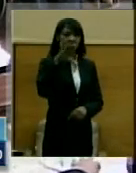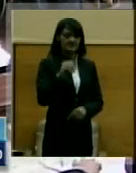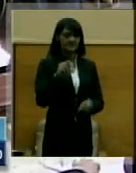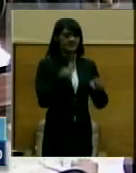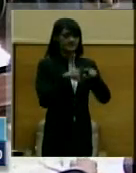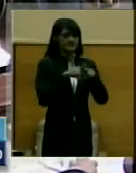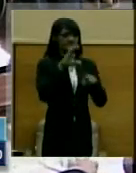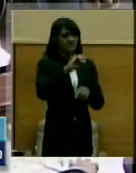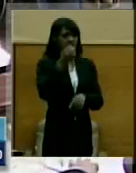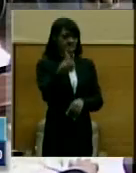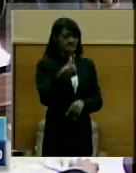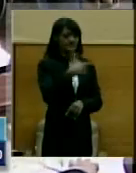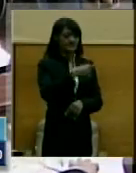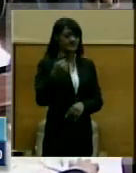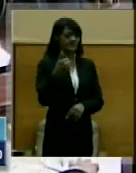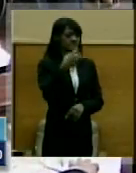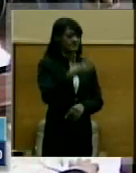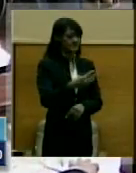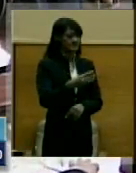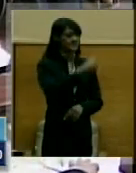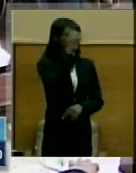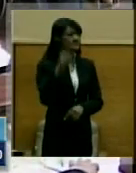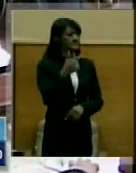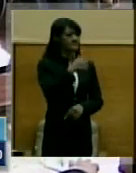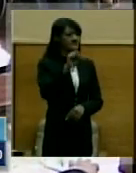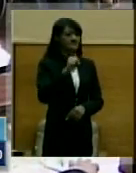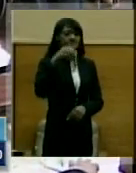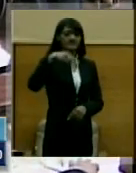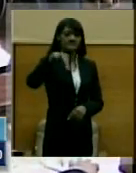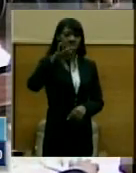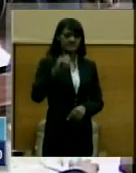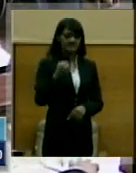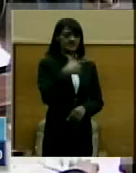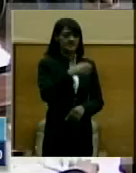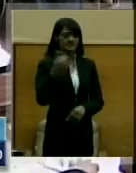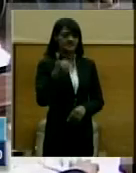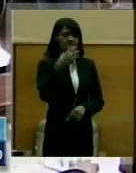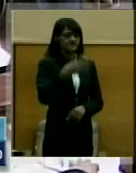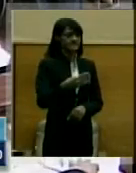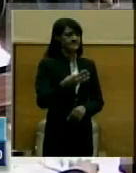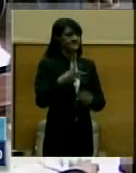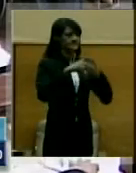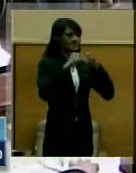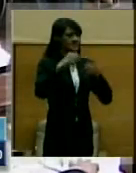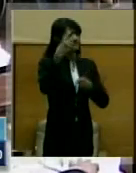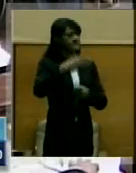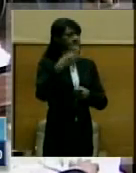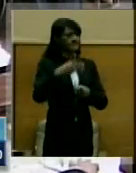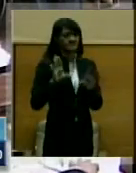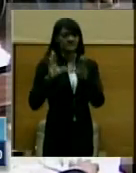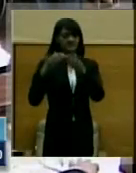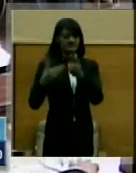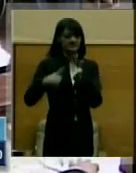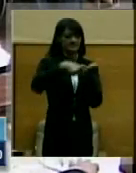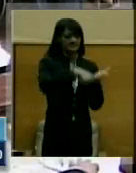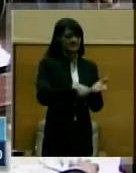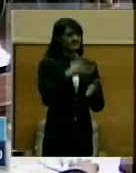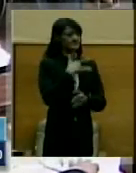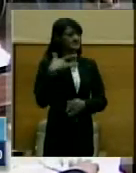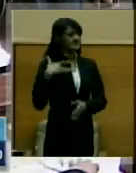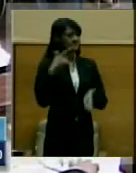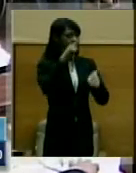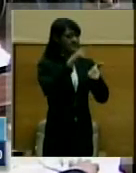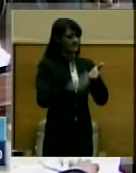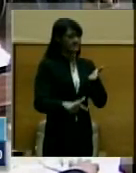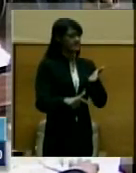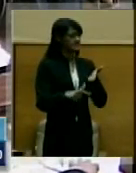resolução 06/2013, de 28 de maio de 2013, especialmente no seu artigo 3º, os membros da Comissão de Saúde, Higiene,